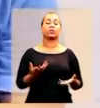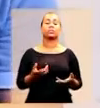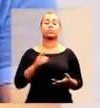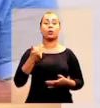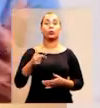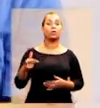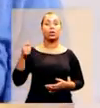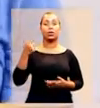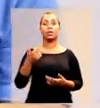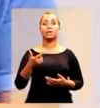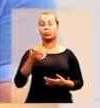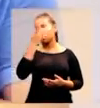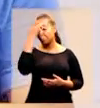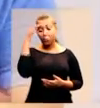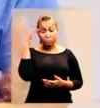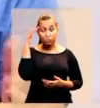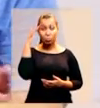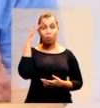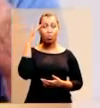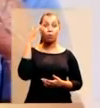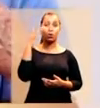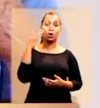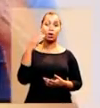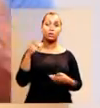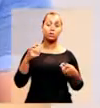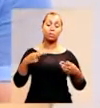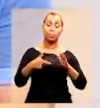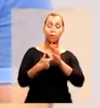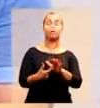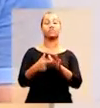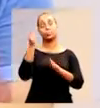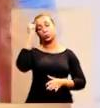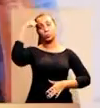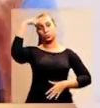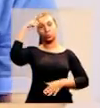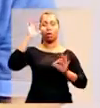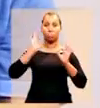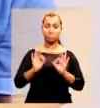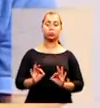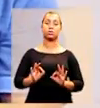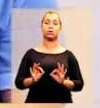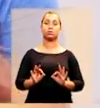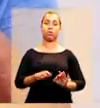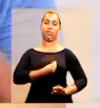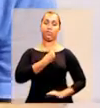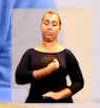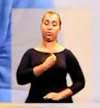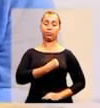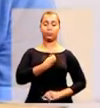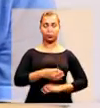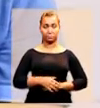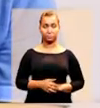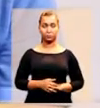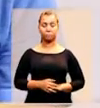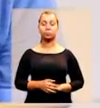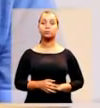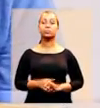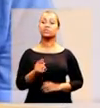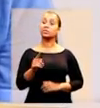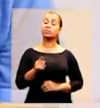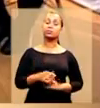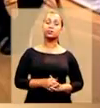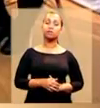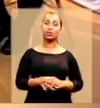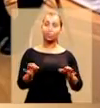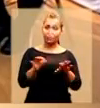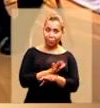Não há civilização, não há povo que não tenha a sua manifestação cultural objetivamente presente na sua realidade.